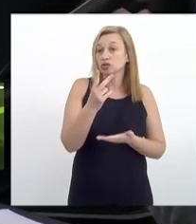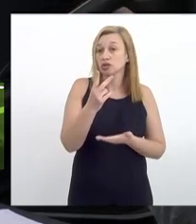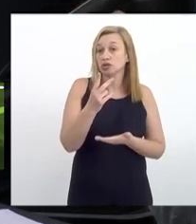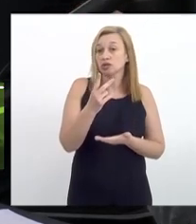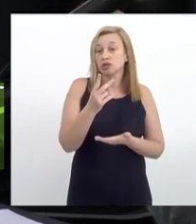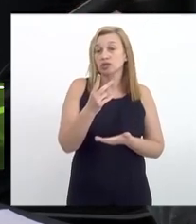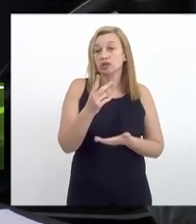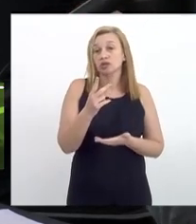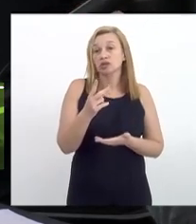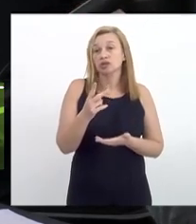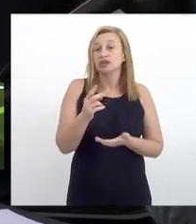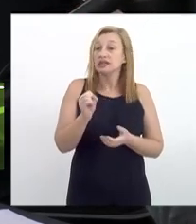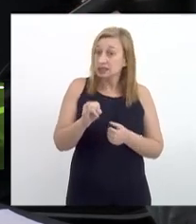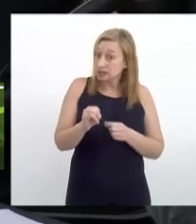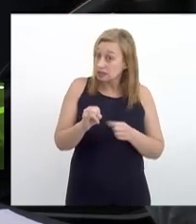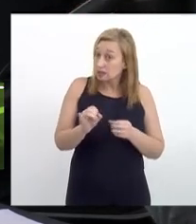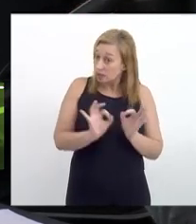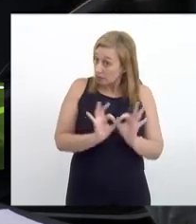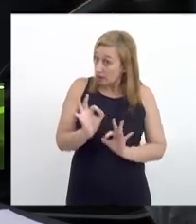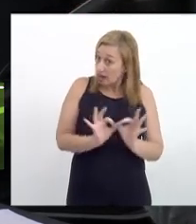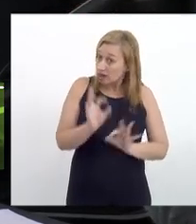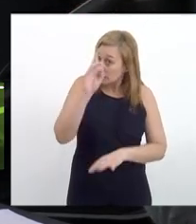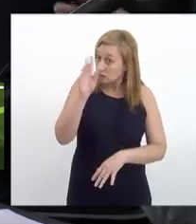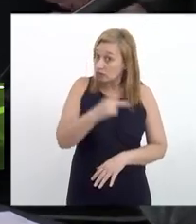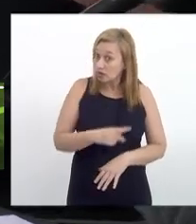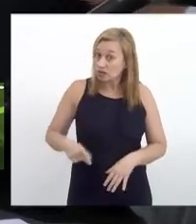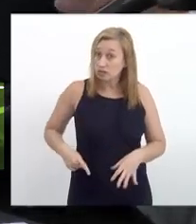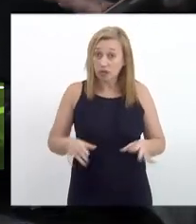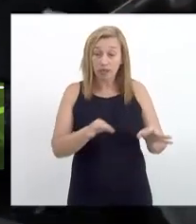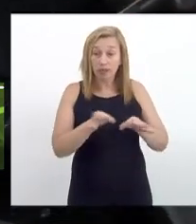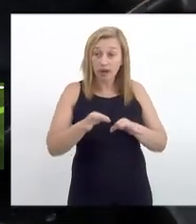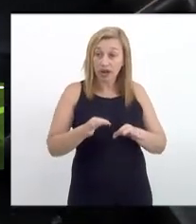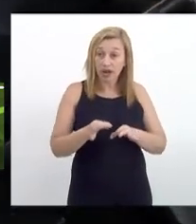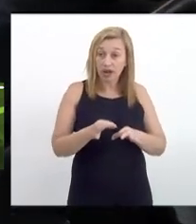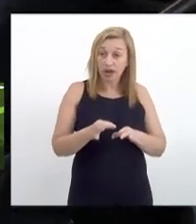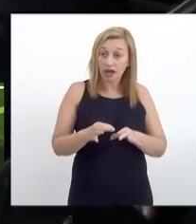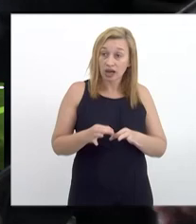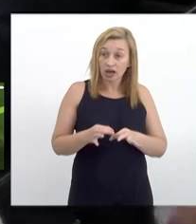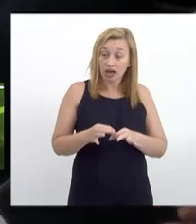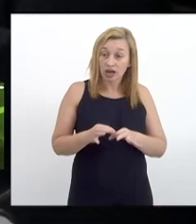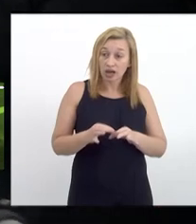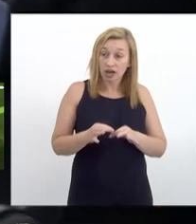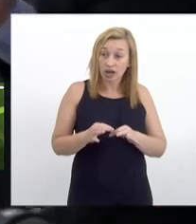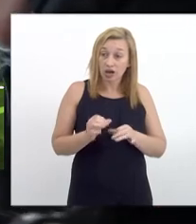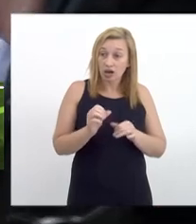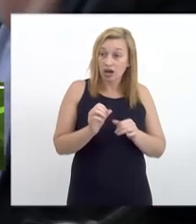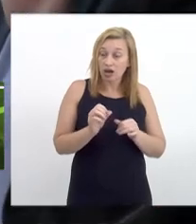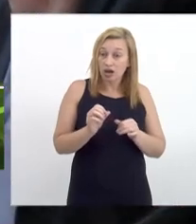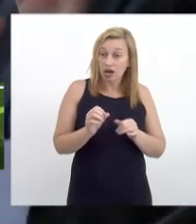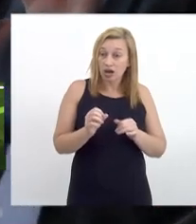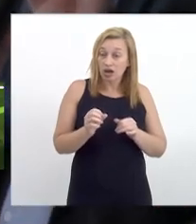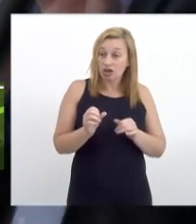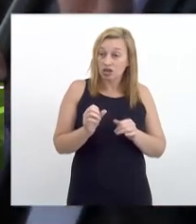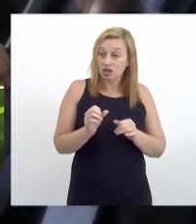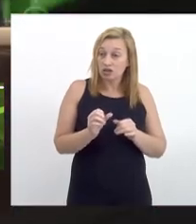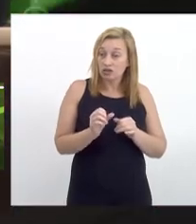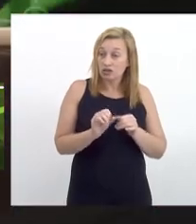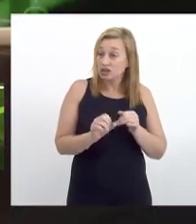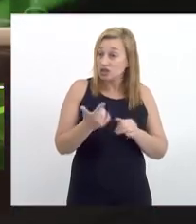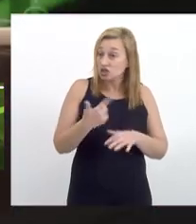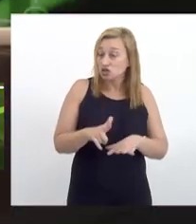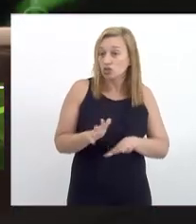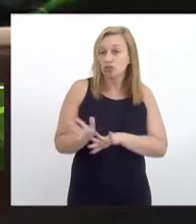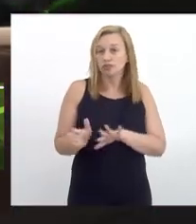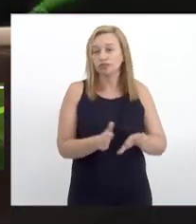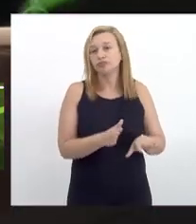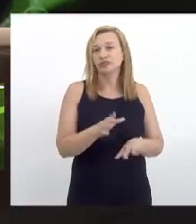CEPLAG se prepara presidente para preparar a revisão se for o caso é porque o é que nós vamos adicionar